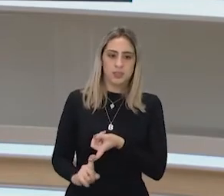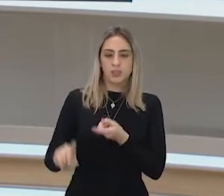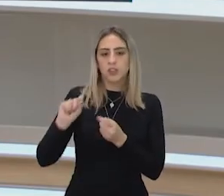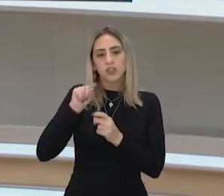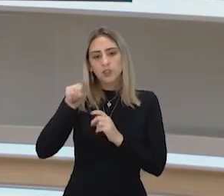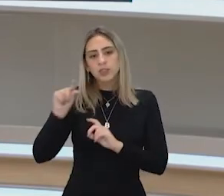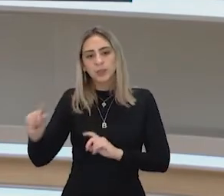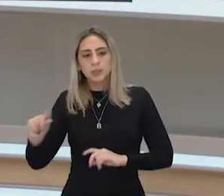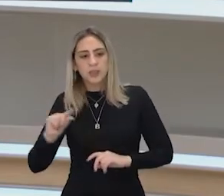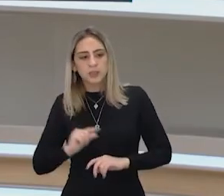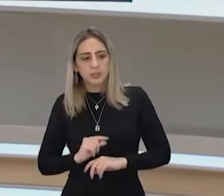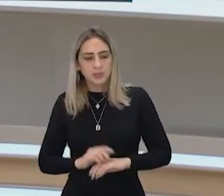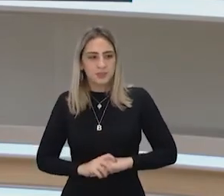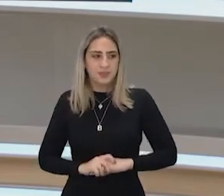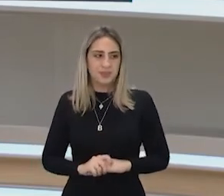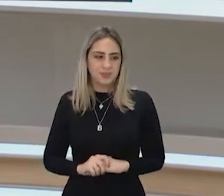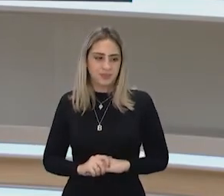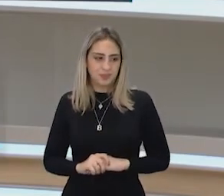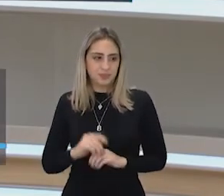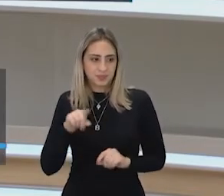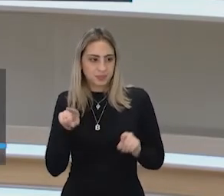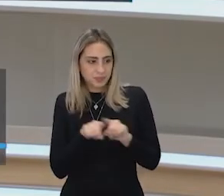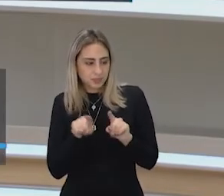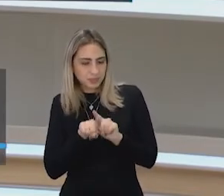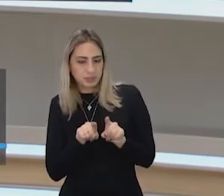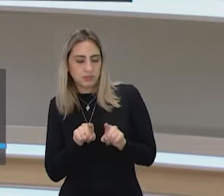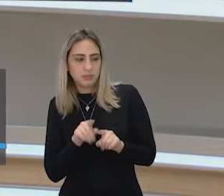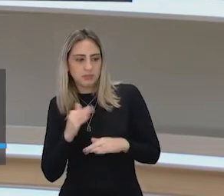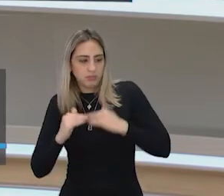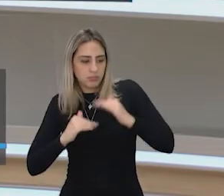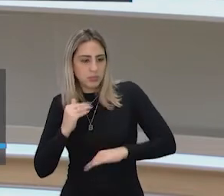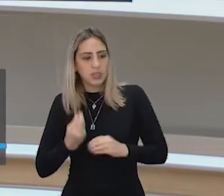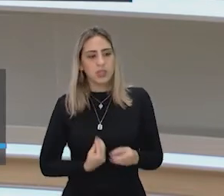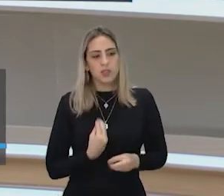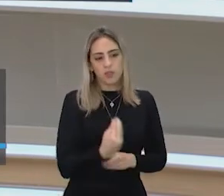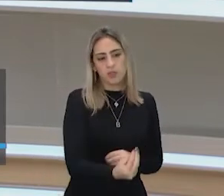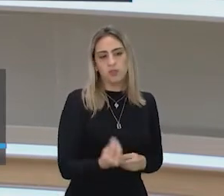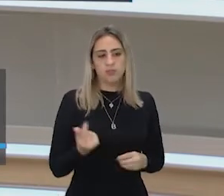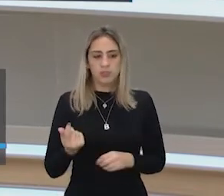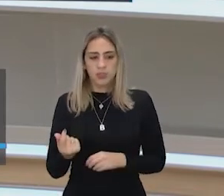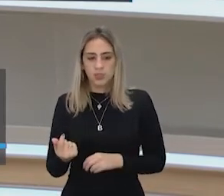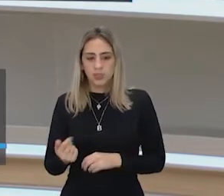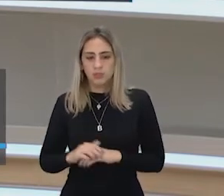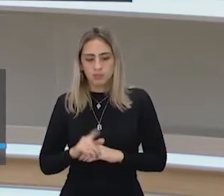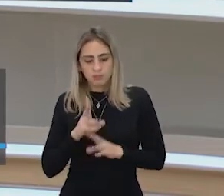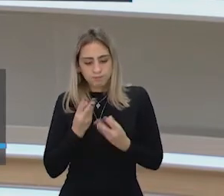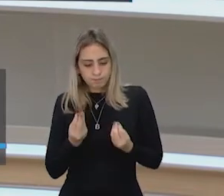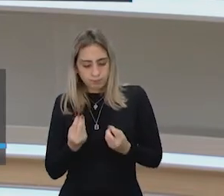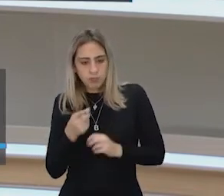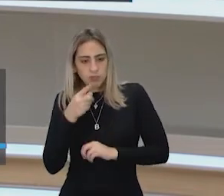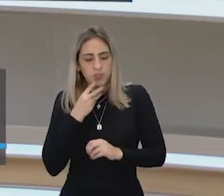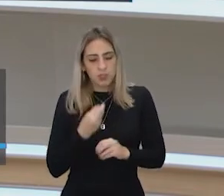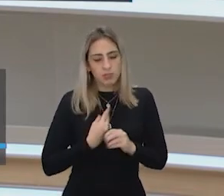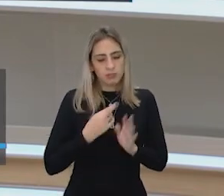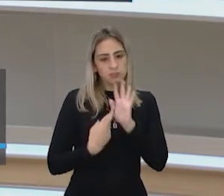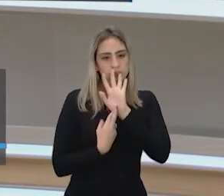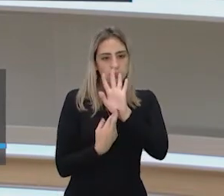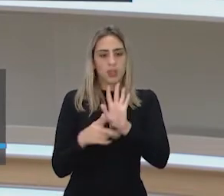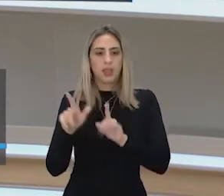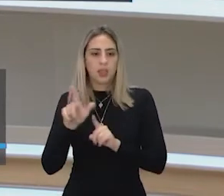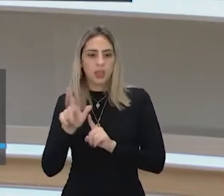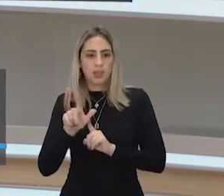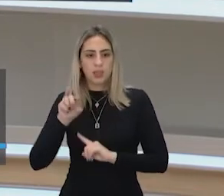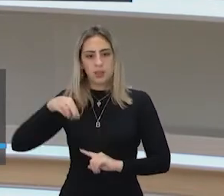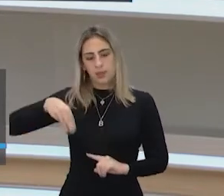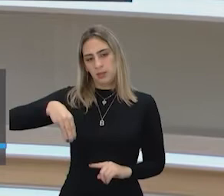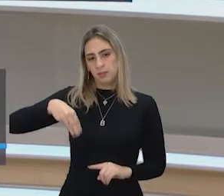você emprestou e eventualmente você vai ter que devolver esse dinheiro. Então, o montante você vai representar pela letra M. Nos livros